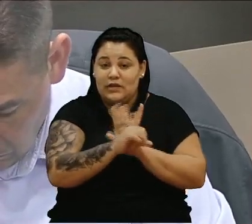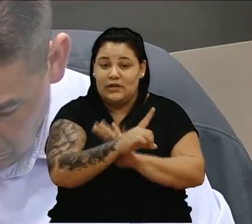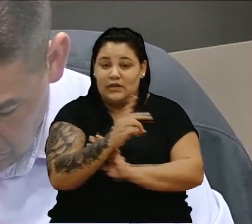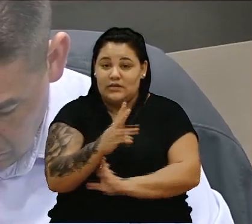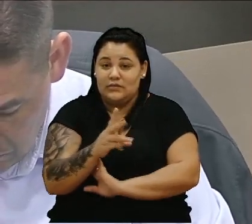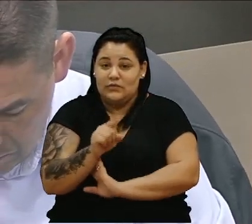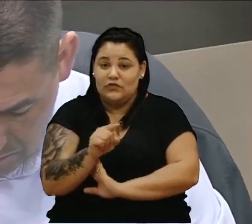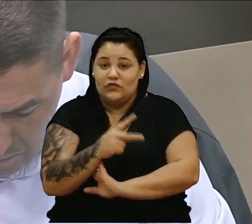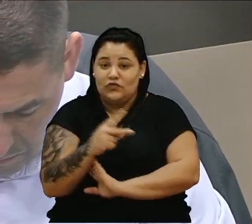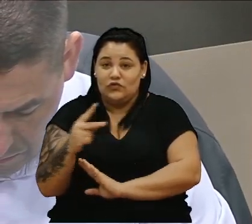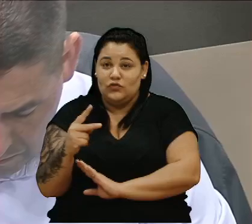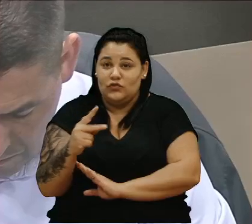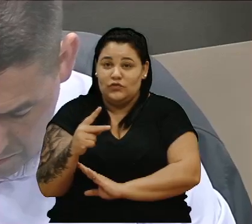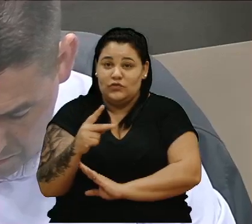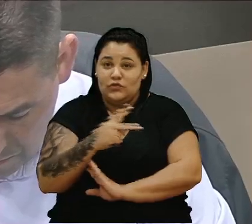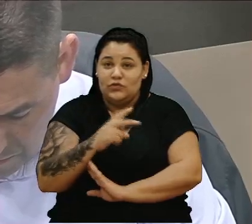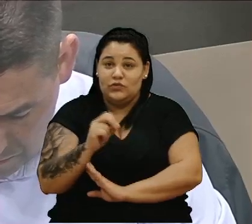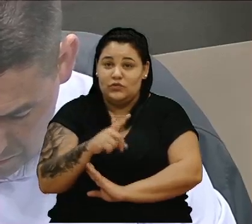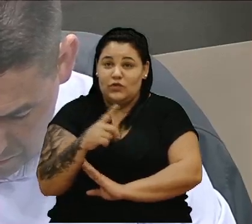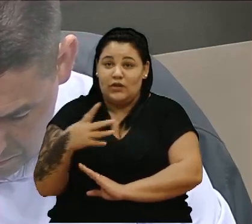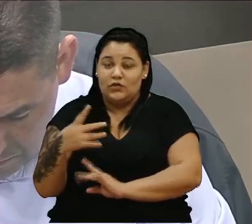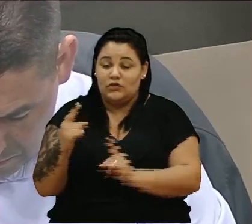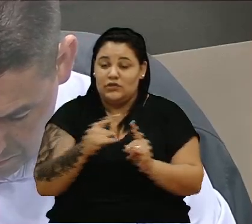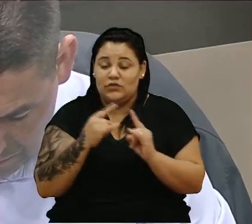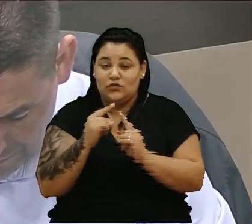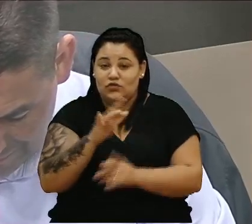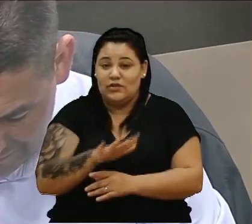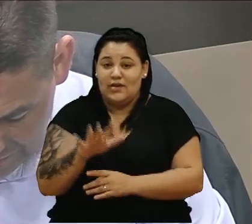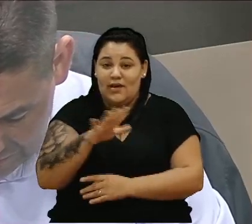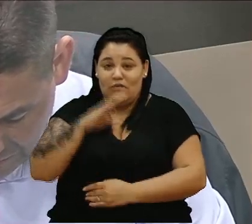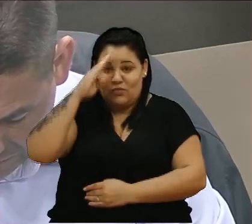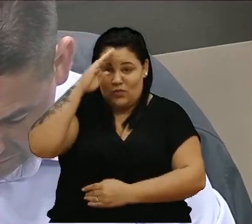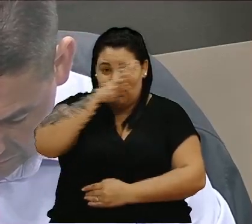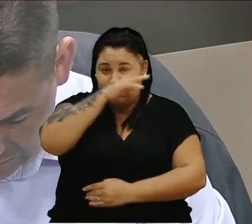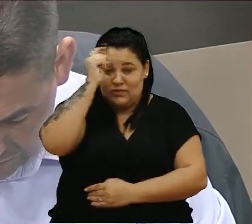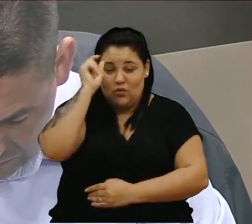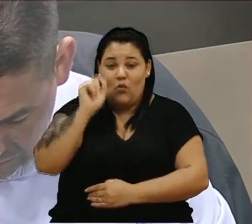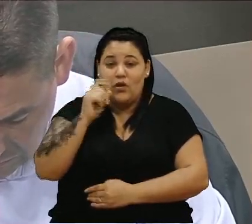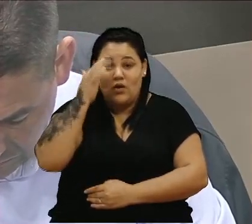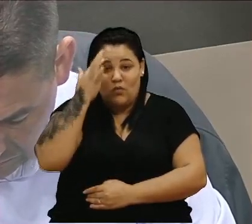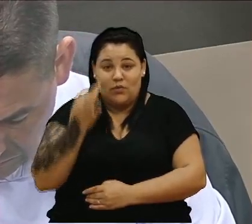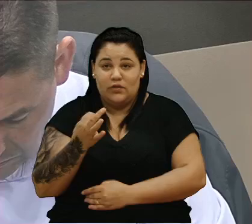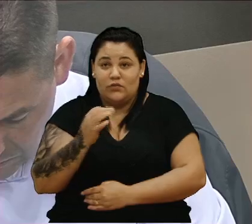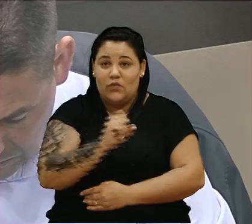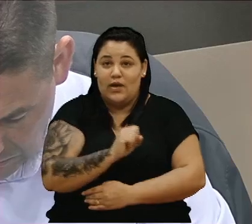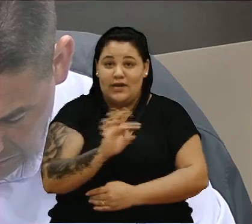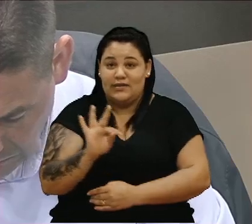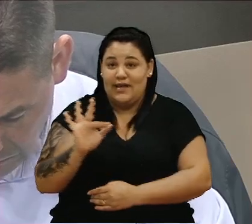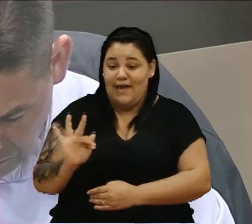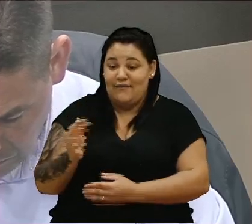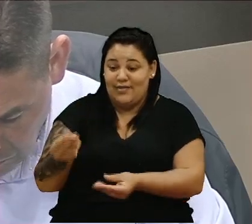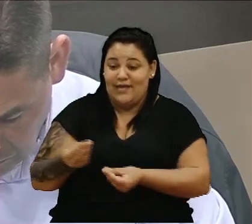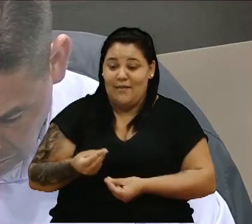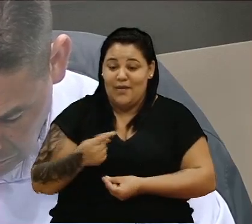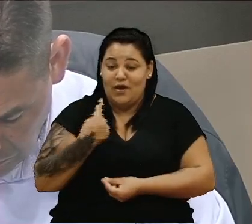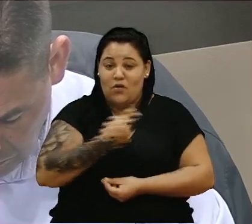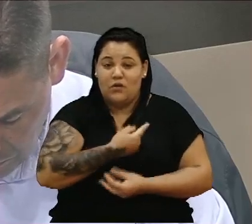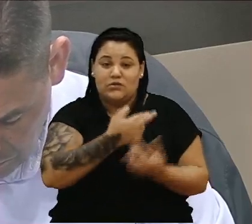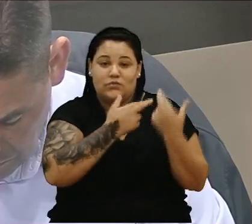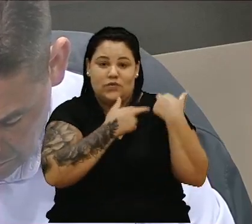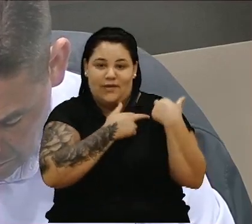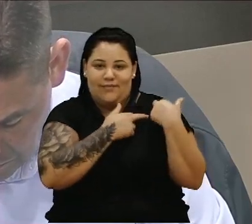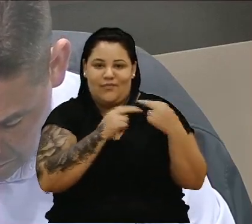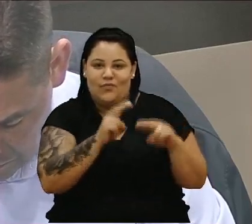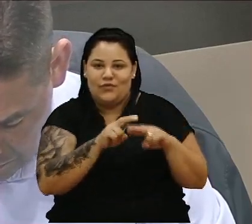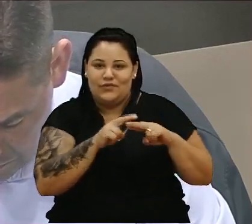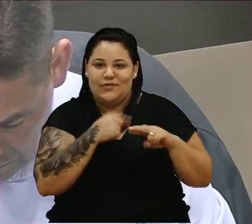2014, Estatuto Geral das Guardas Municipais. O que eu entendo aqui? Que o STF está passando para nós a responsabilidade, e por isso que eu gosto